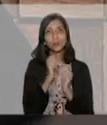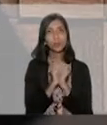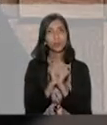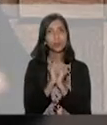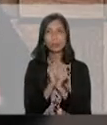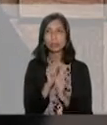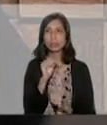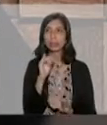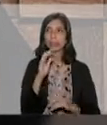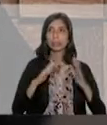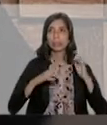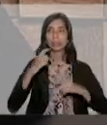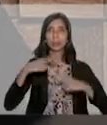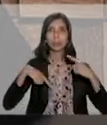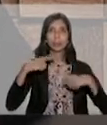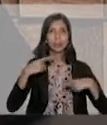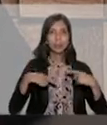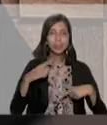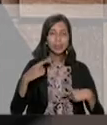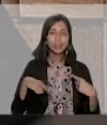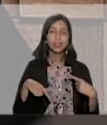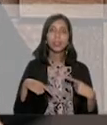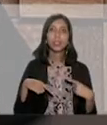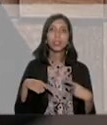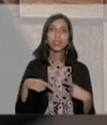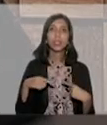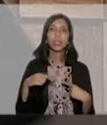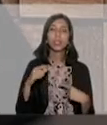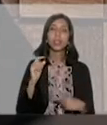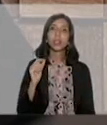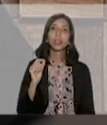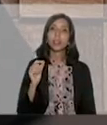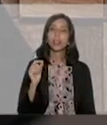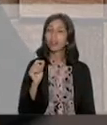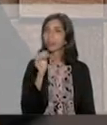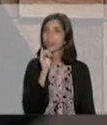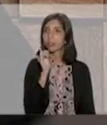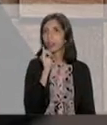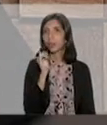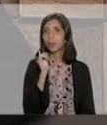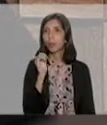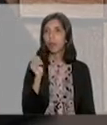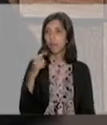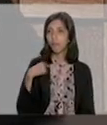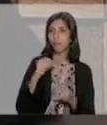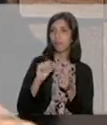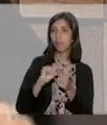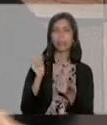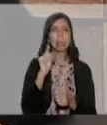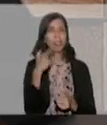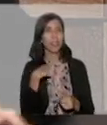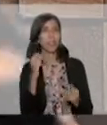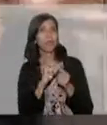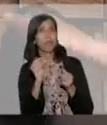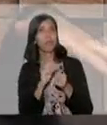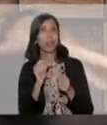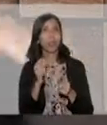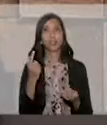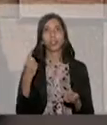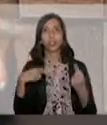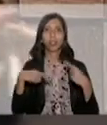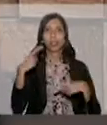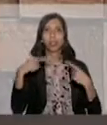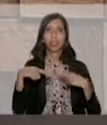apegada. Olha, se tem uma briga que a gente tem, quem vai fazer o quê? É assim, não, deixa que eu faço. Não, eu faço